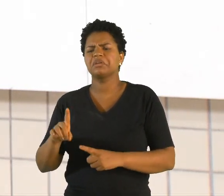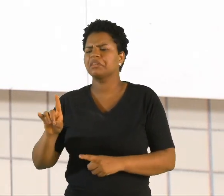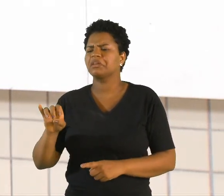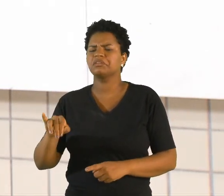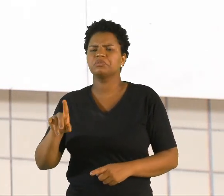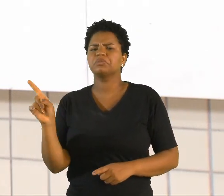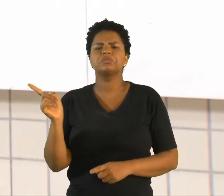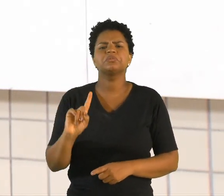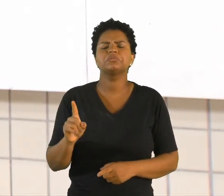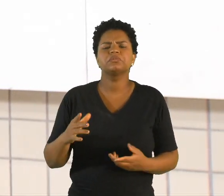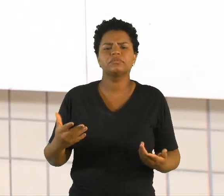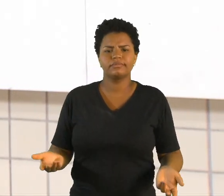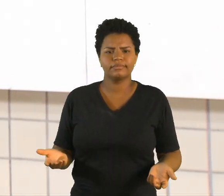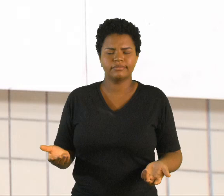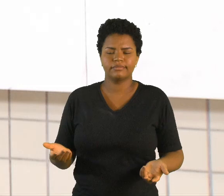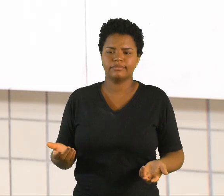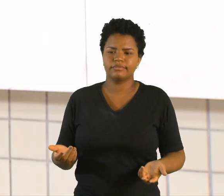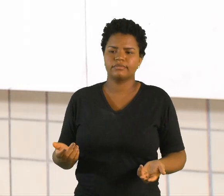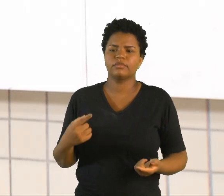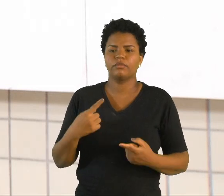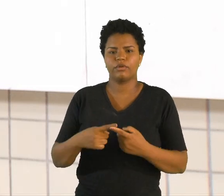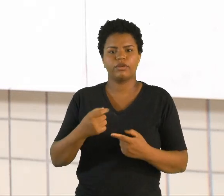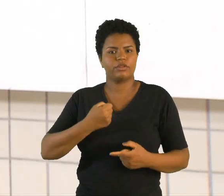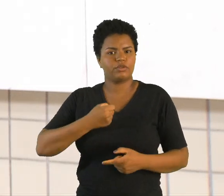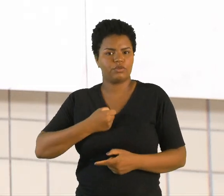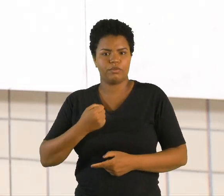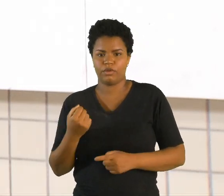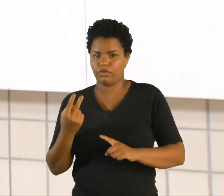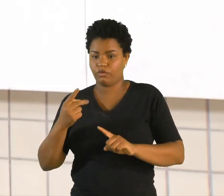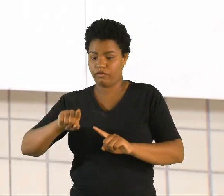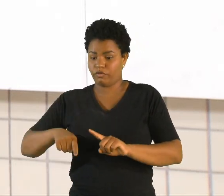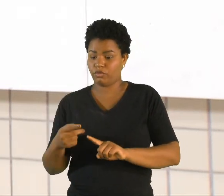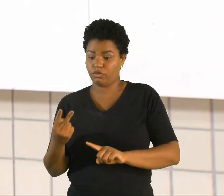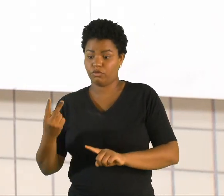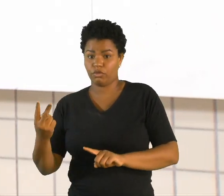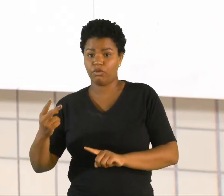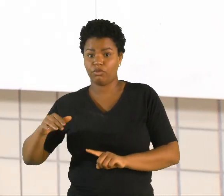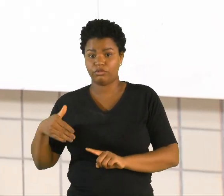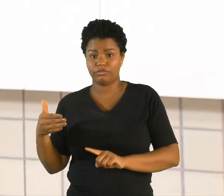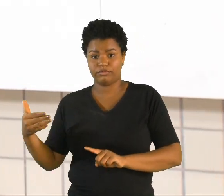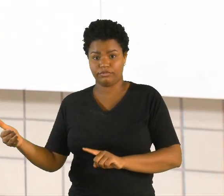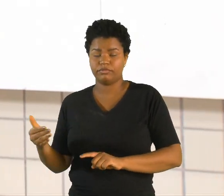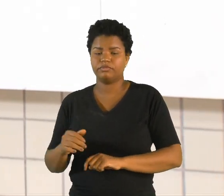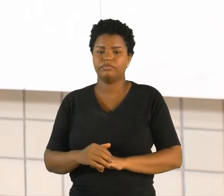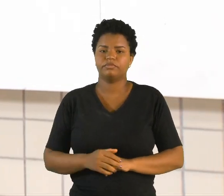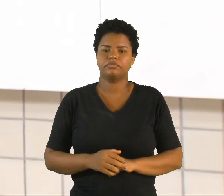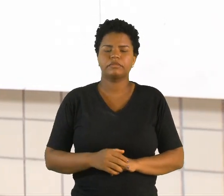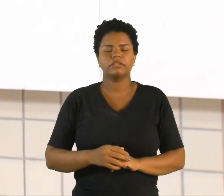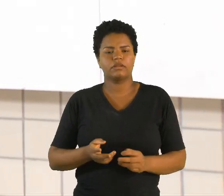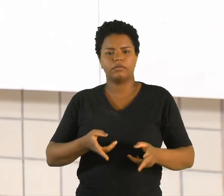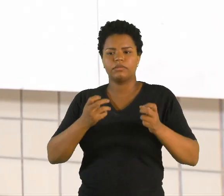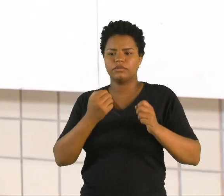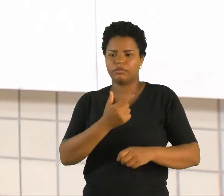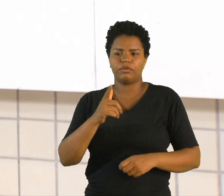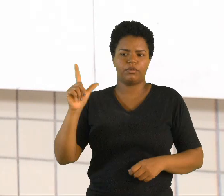professora? Porque aqui tem dois números, certo, pessoal? Agora vamos verificar esse outro aqui,